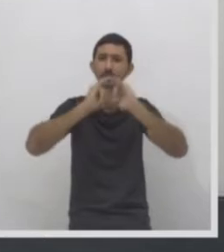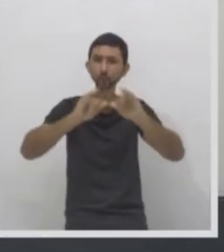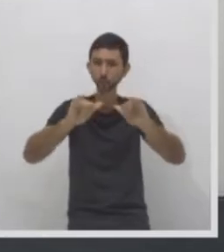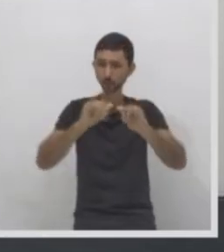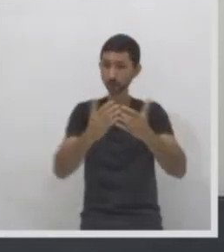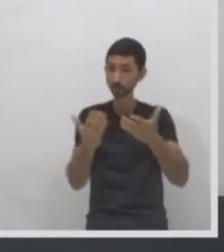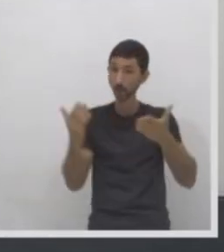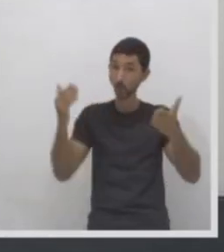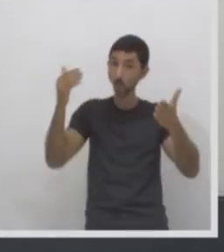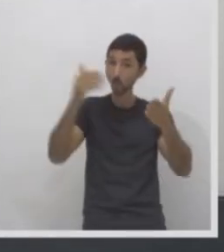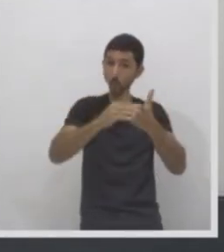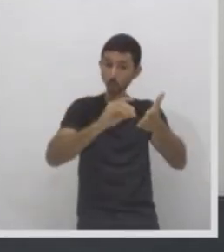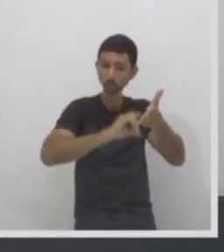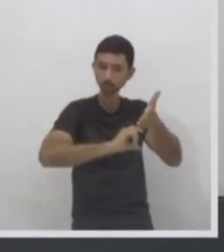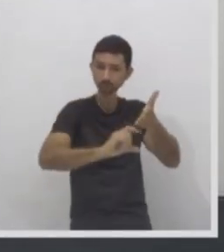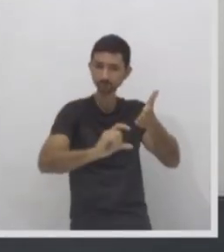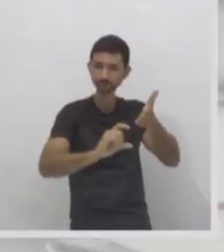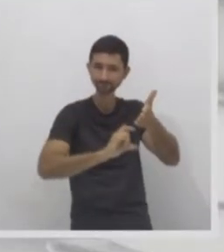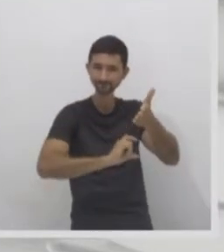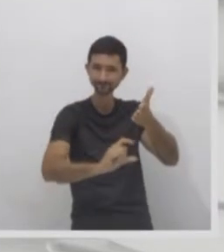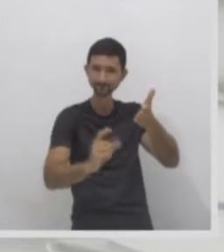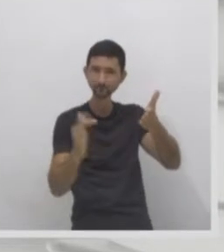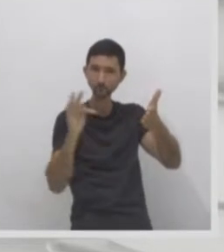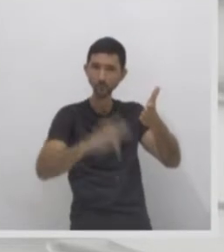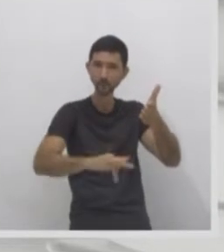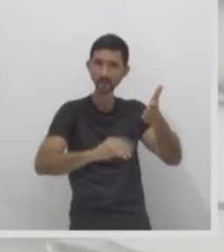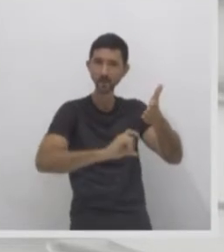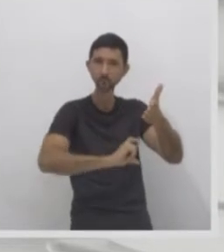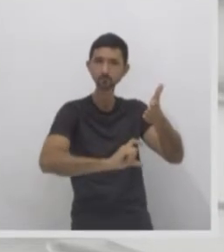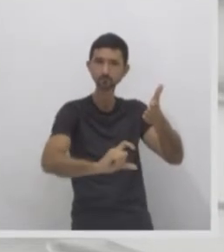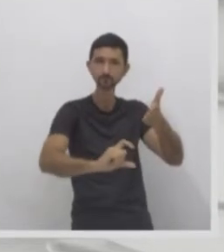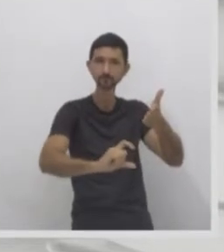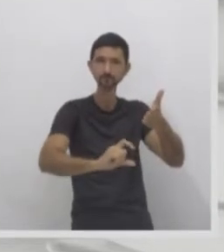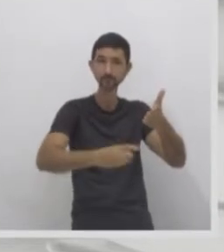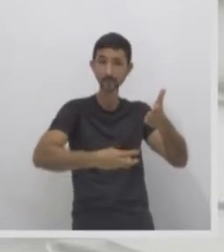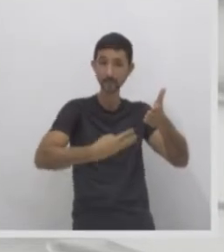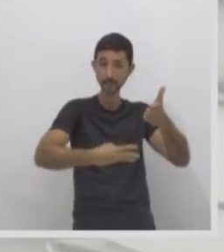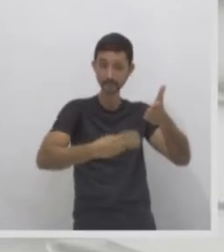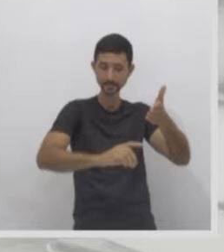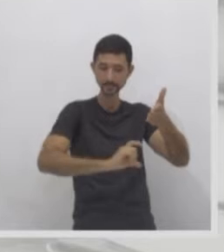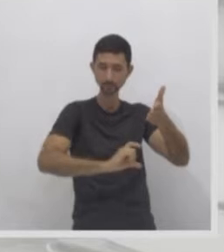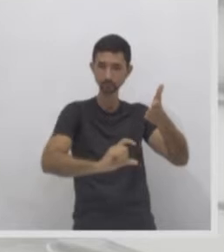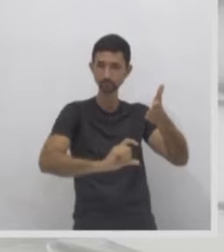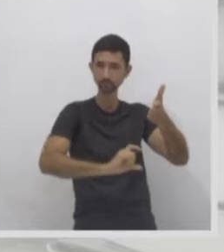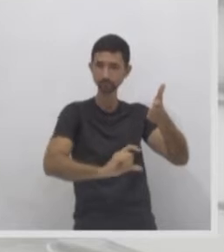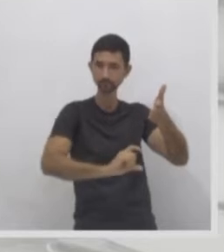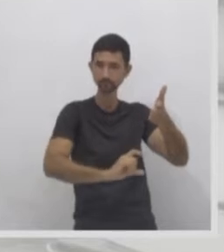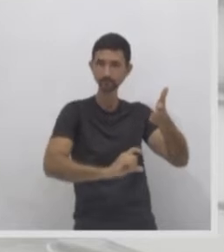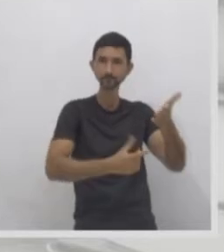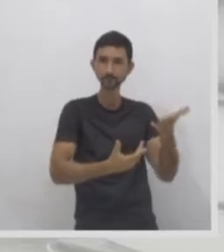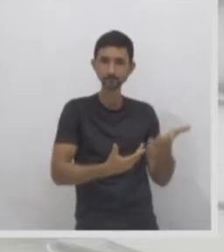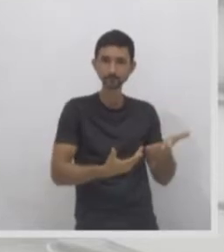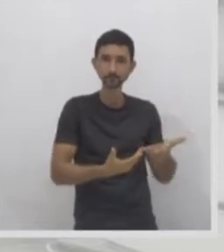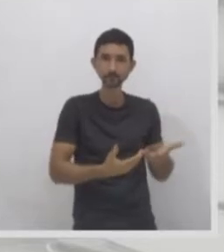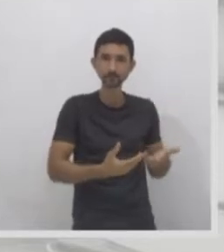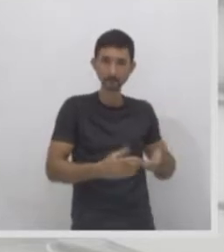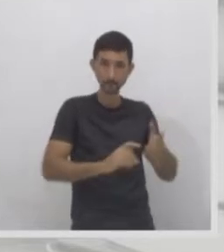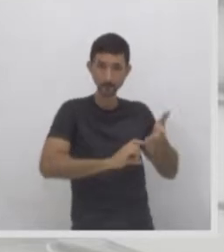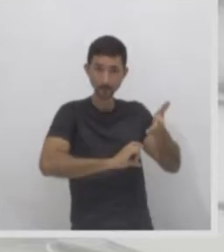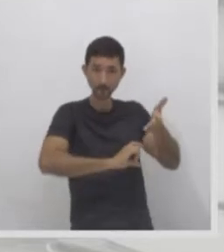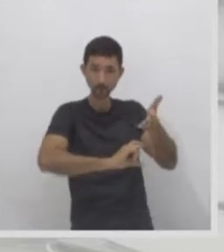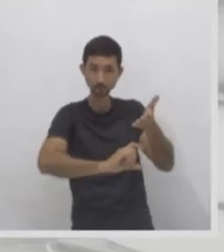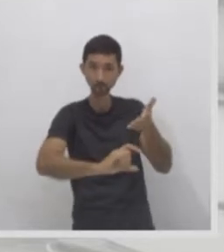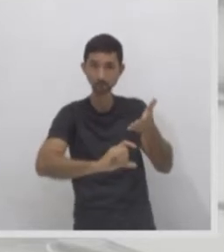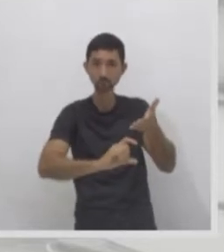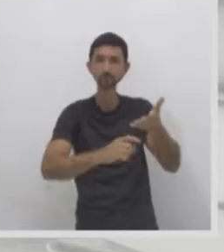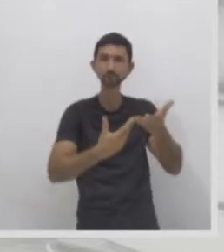no último parágrafo, que é esse terceiro bloco que você está vendo, só para a gente relembrar um pouquinho esse conhecimento. O parágrafo, no texto